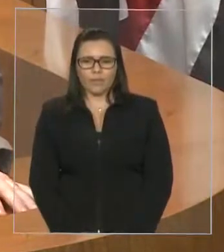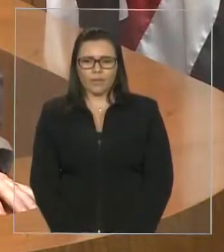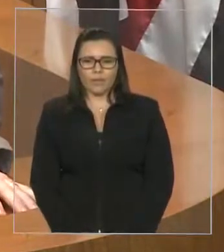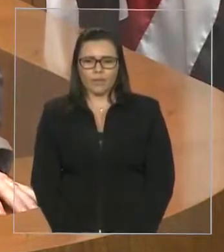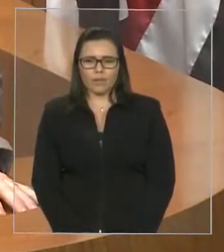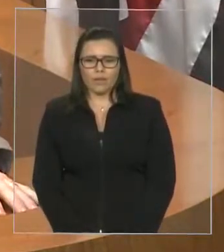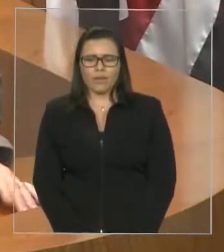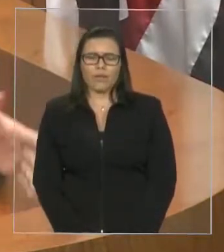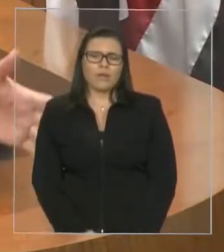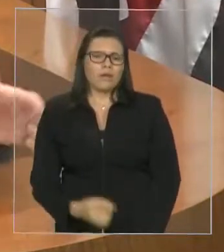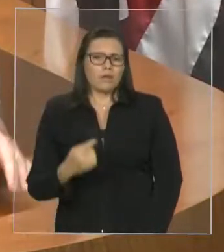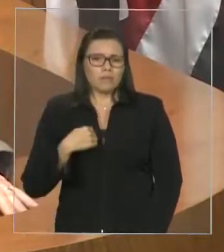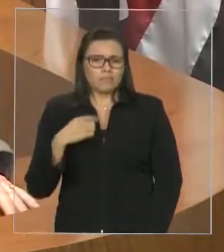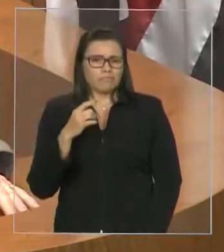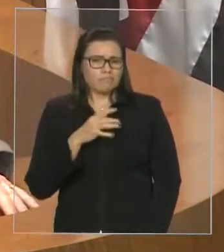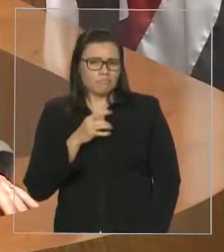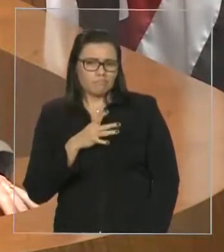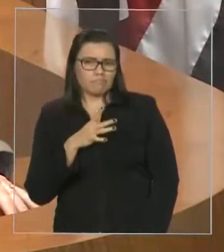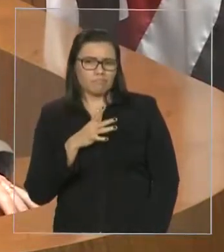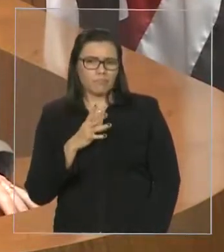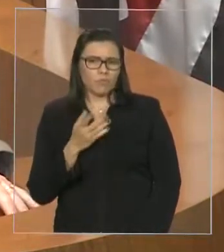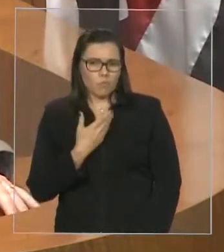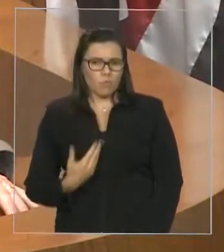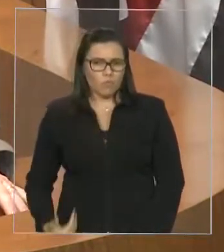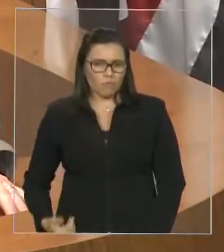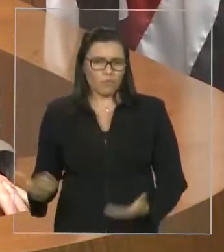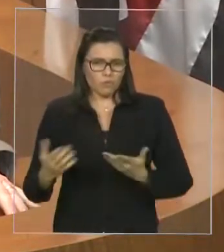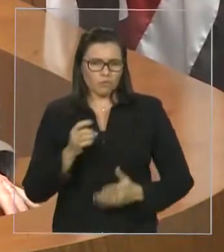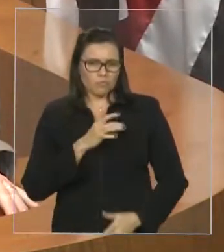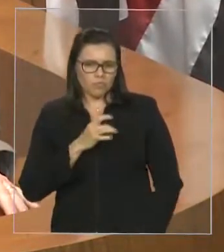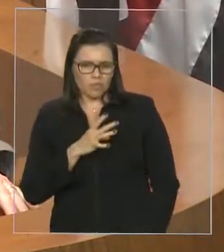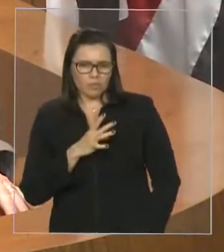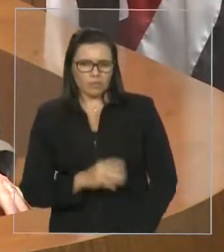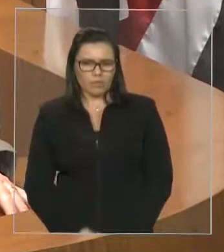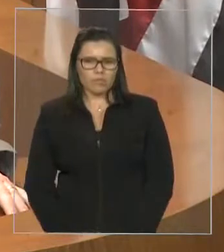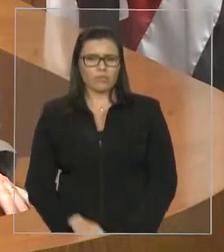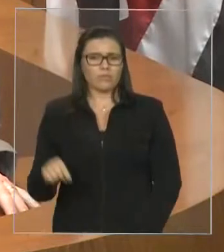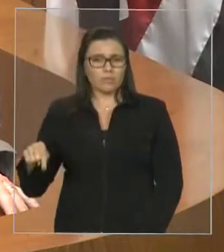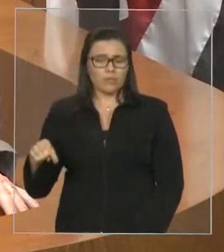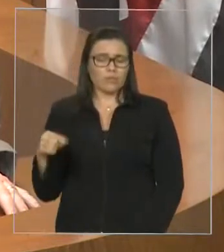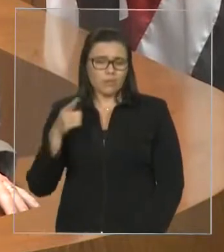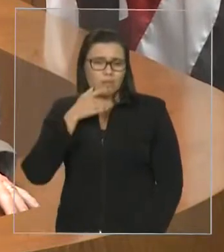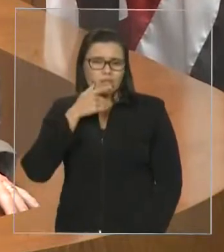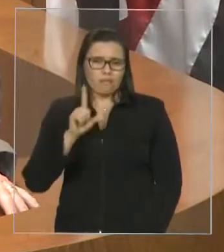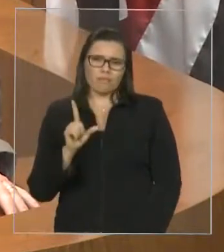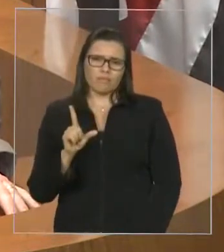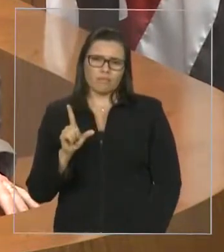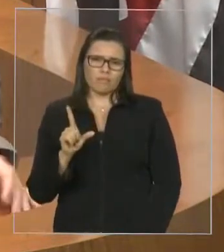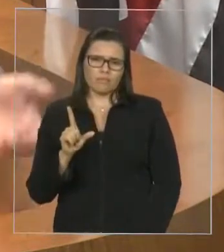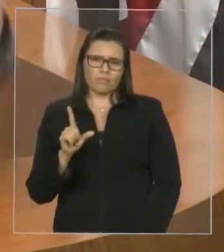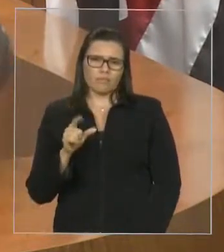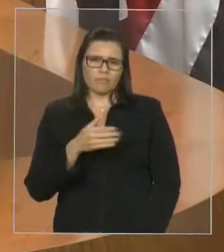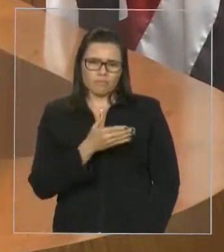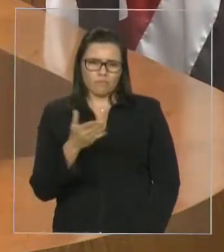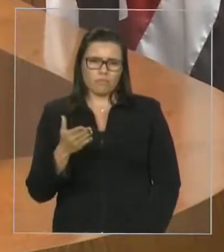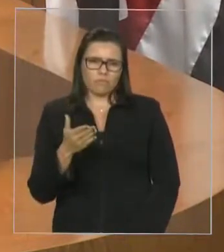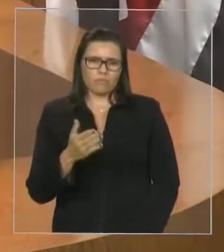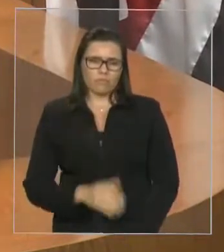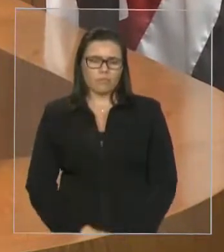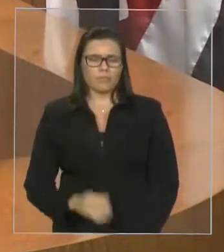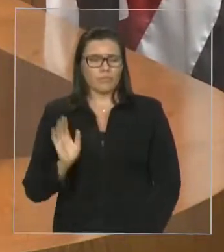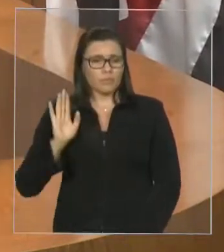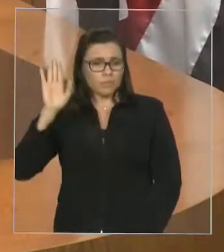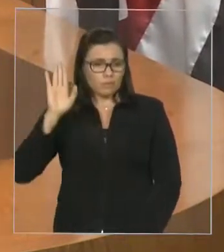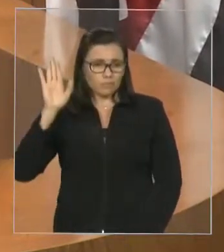império contra. O governador Flávio Dino ganhou a eleição de governador contra todo esse sistema. E graças ao povo do